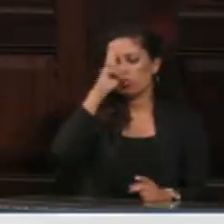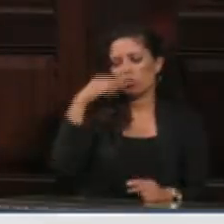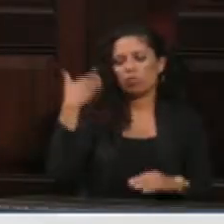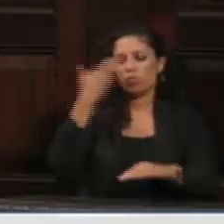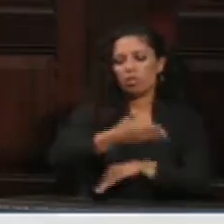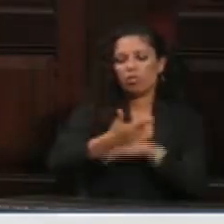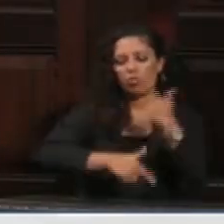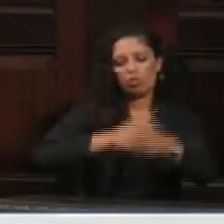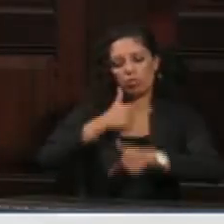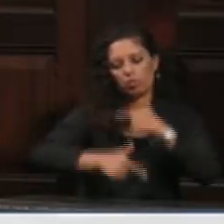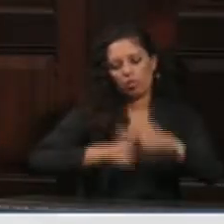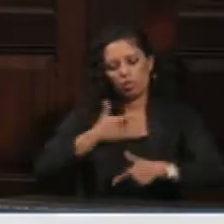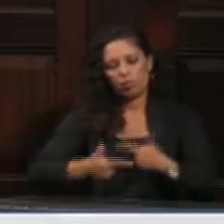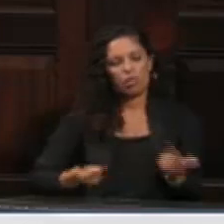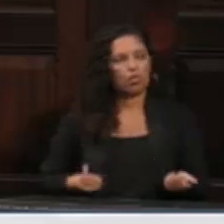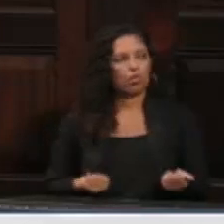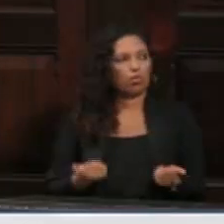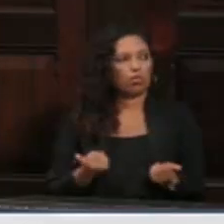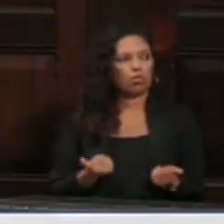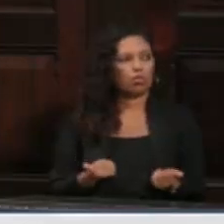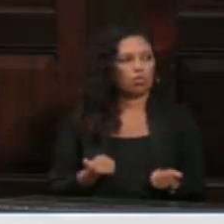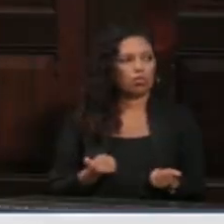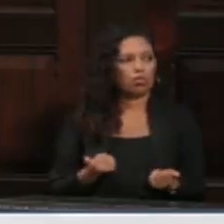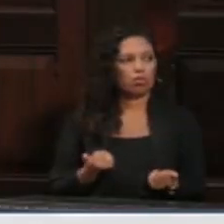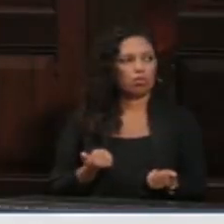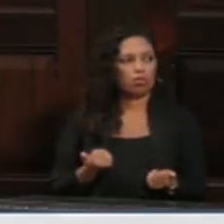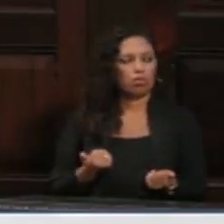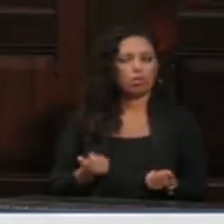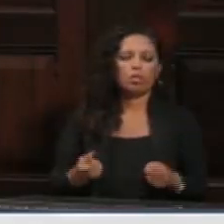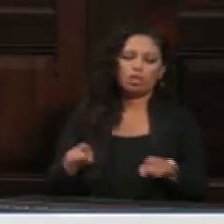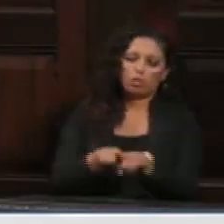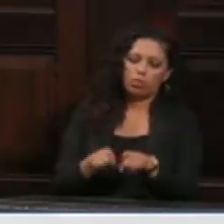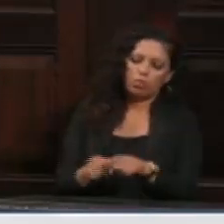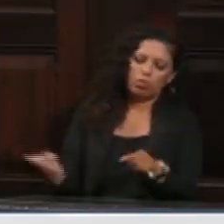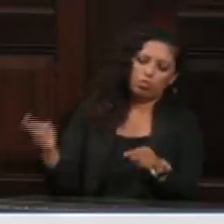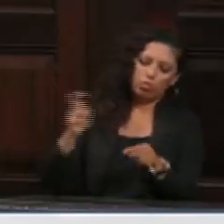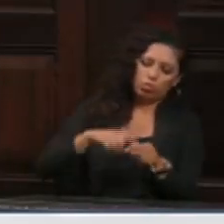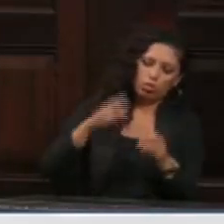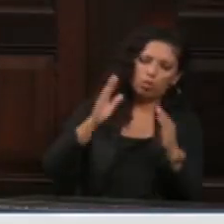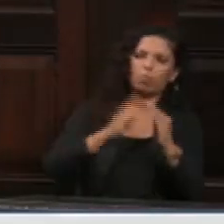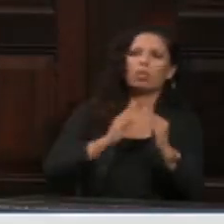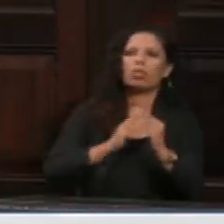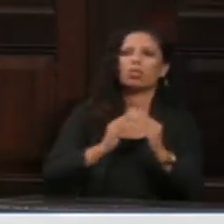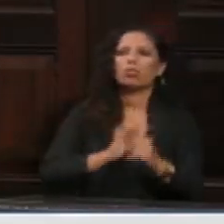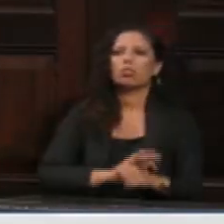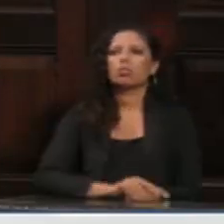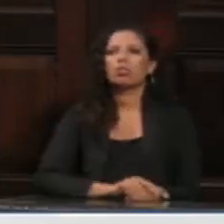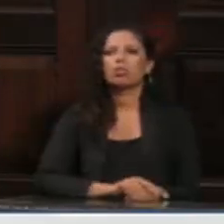chegar aos seus locais de trabalho, seu deslocamento de volta para casa.